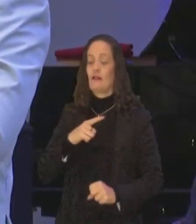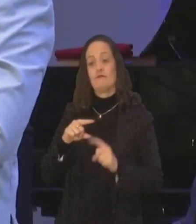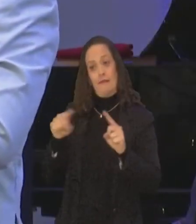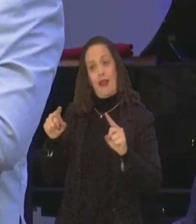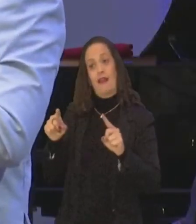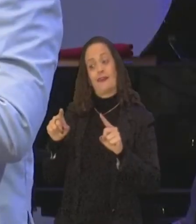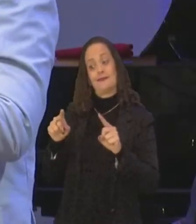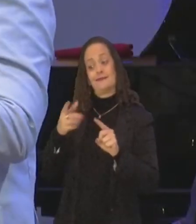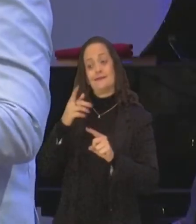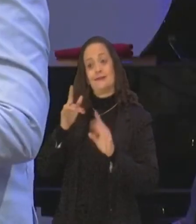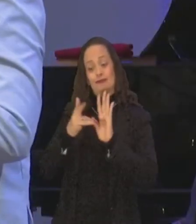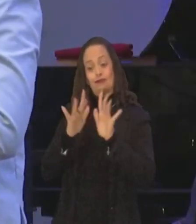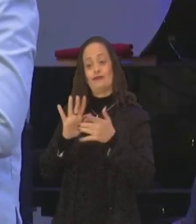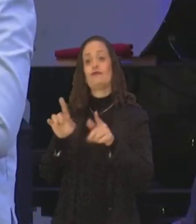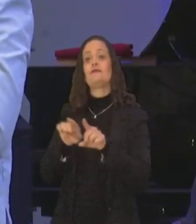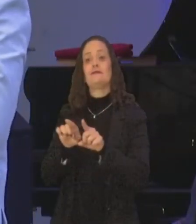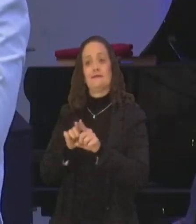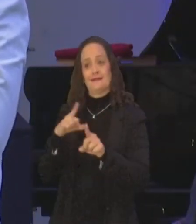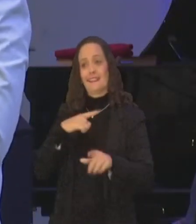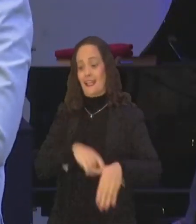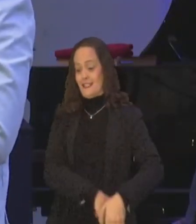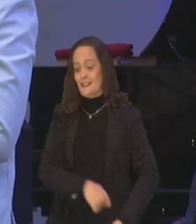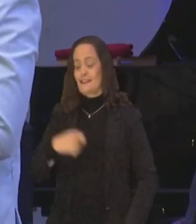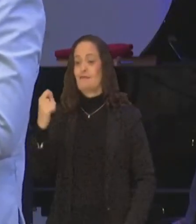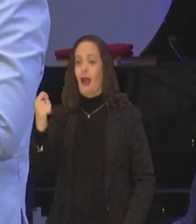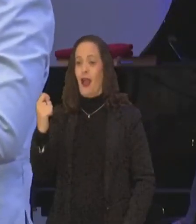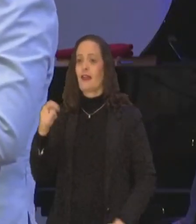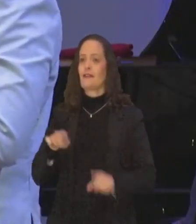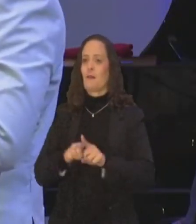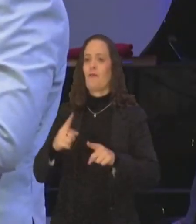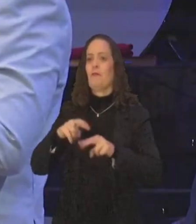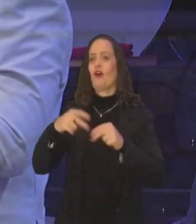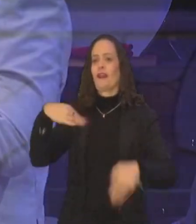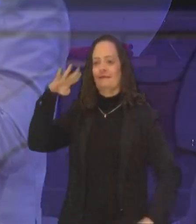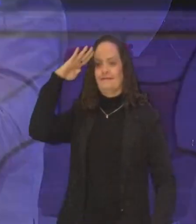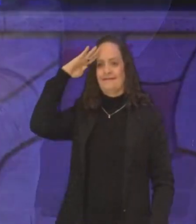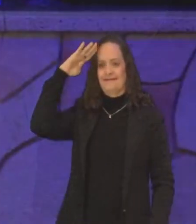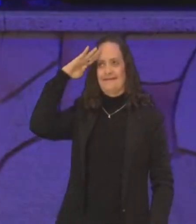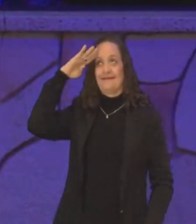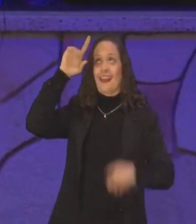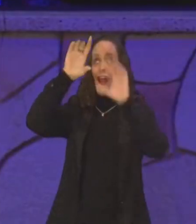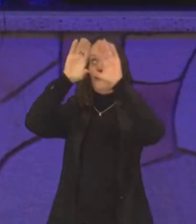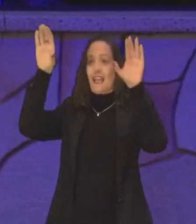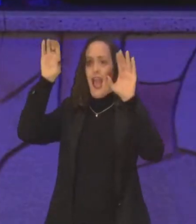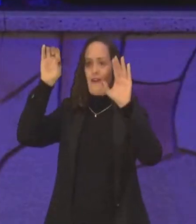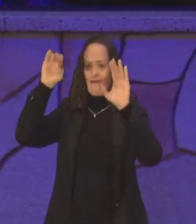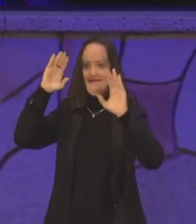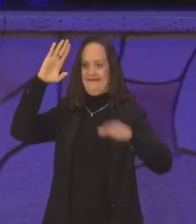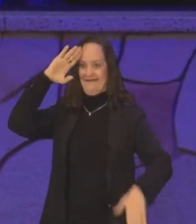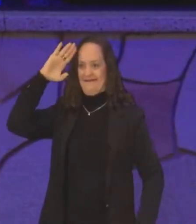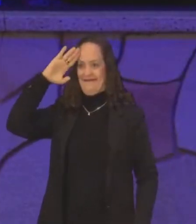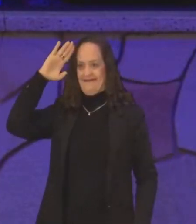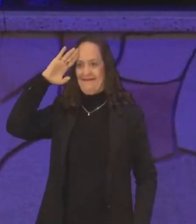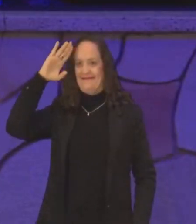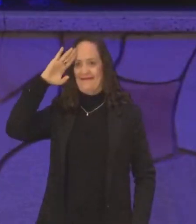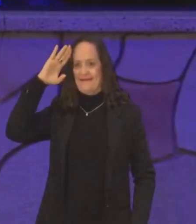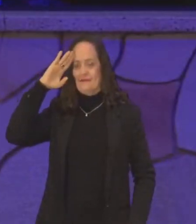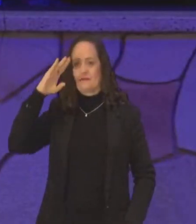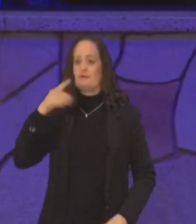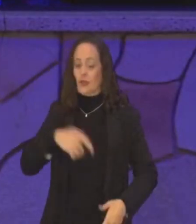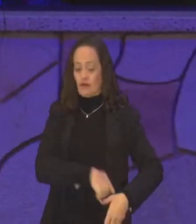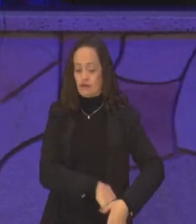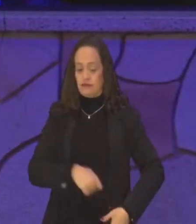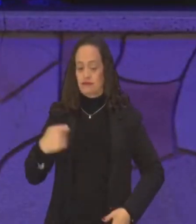espada, fazendo referência ao exército do céu, e uma espada diferente, que é uma espada que corta dos